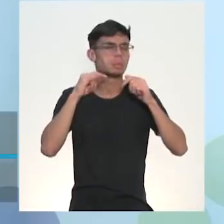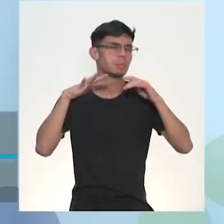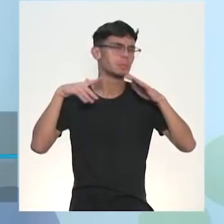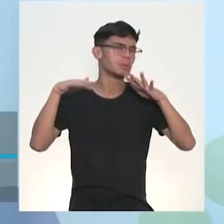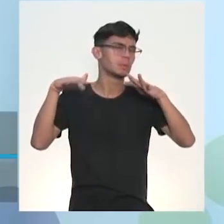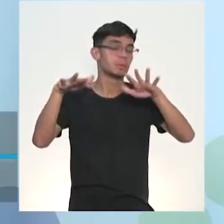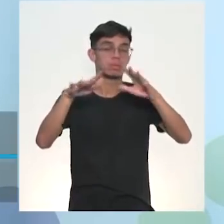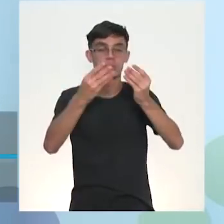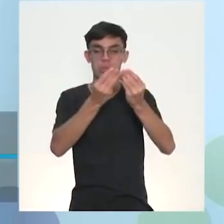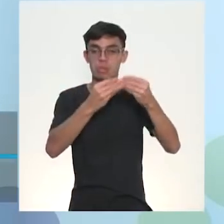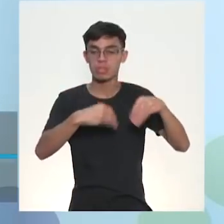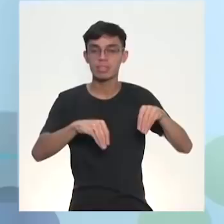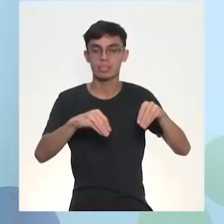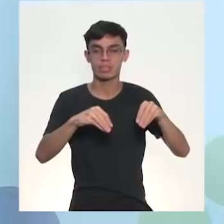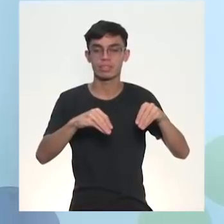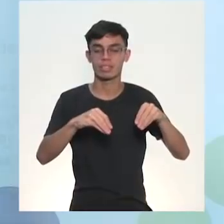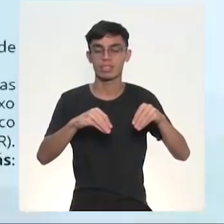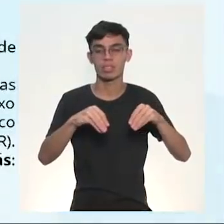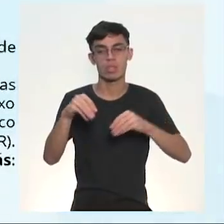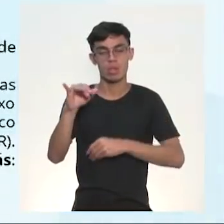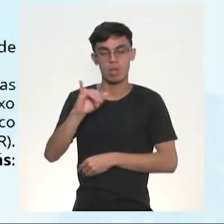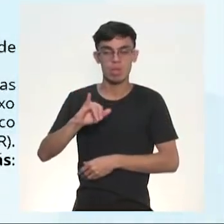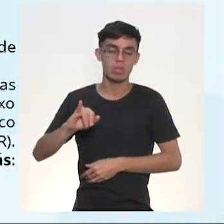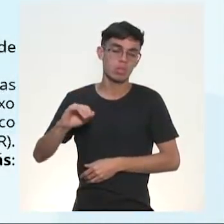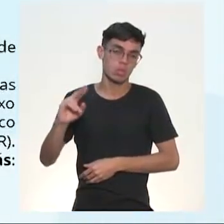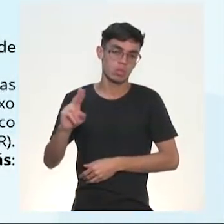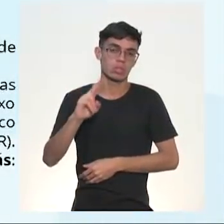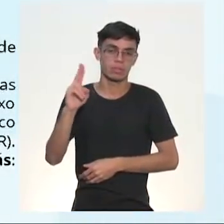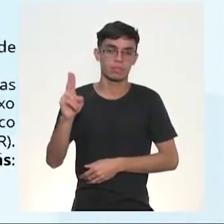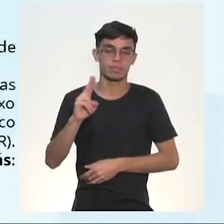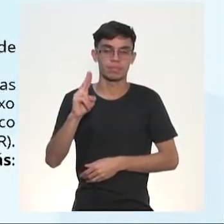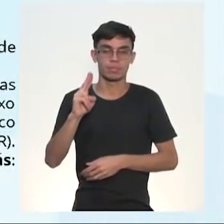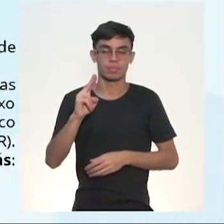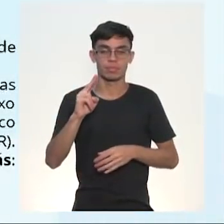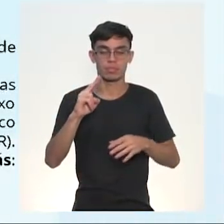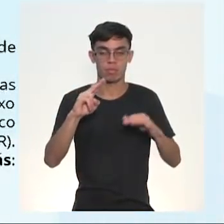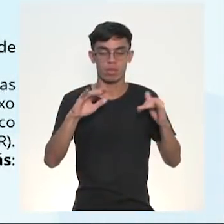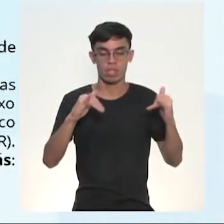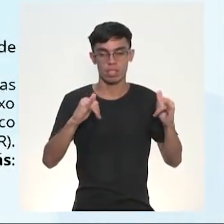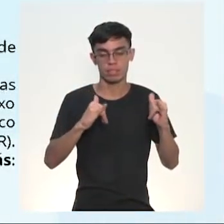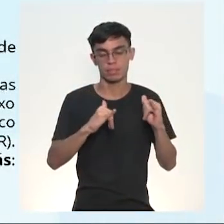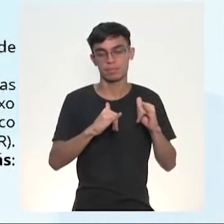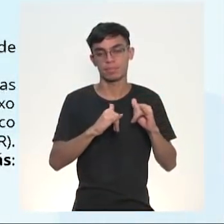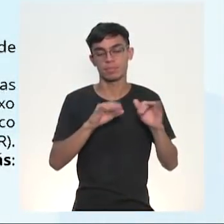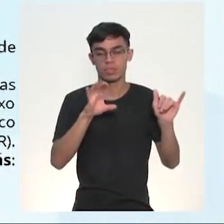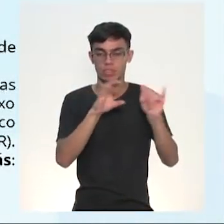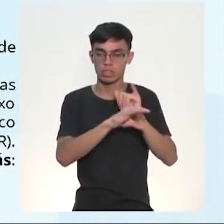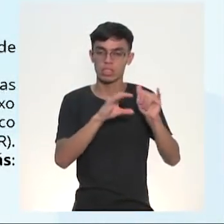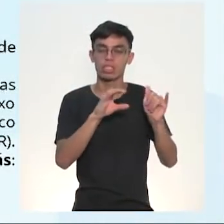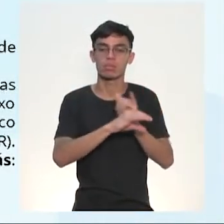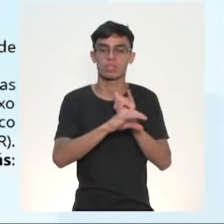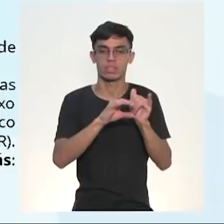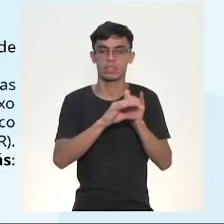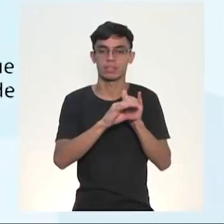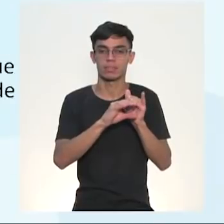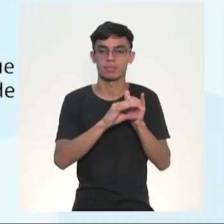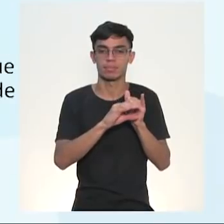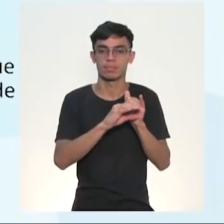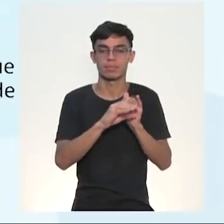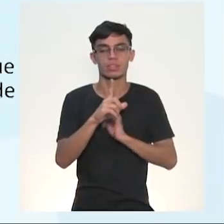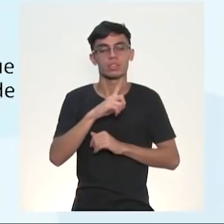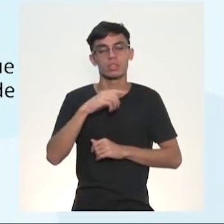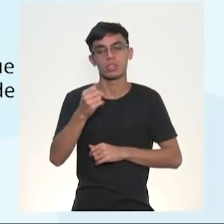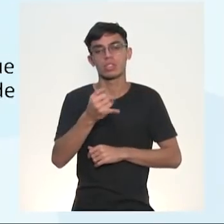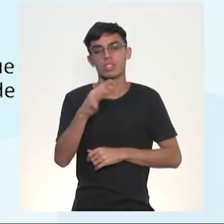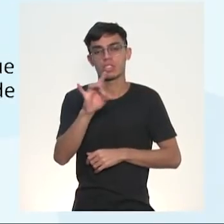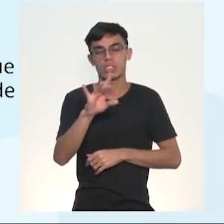ela usa energia térmica, e tem a quantidade que de cada produção dela. E daí a